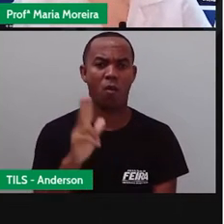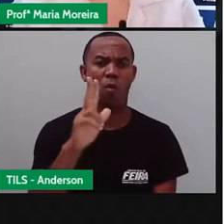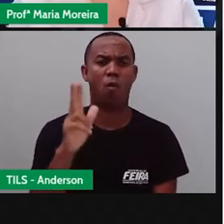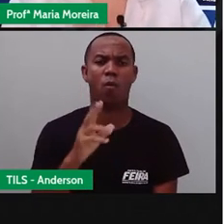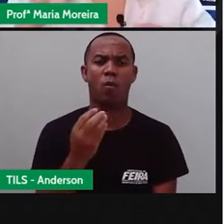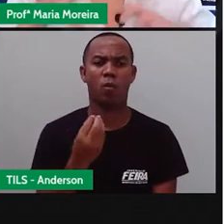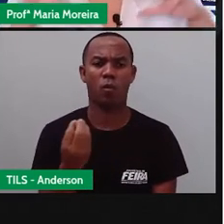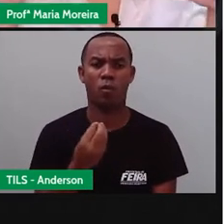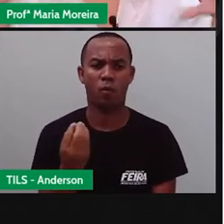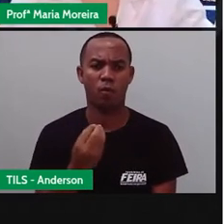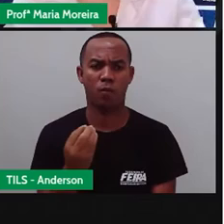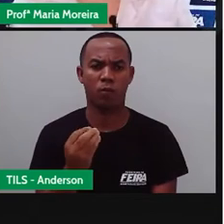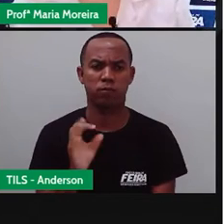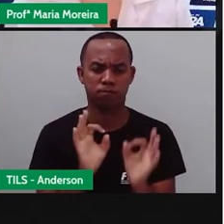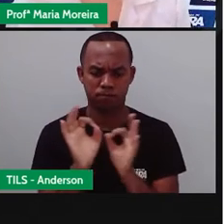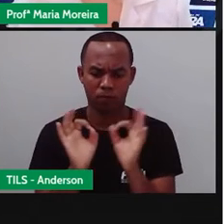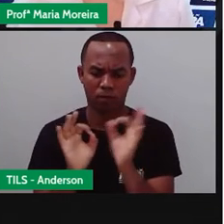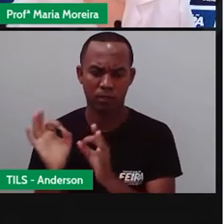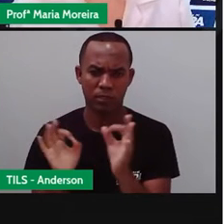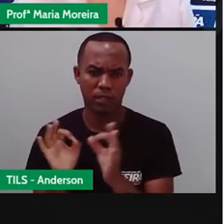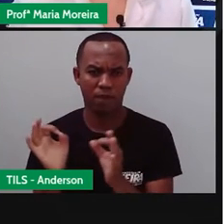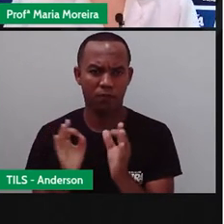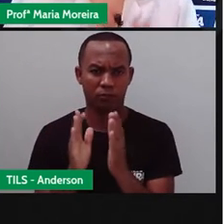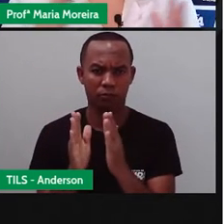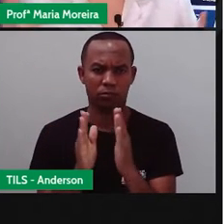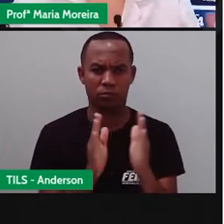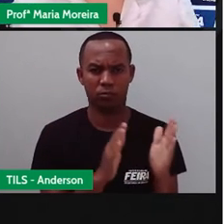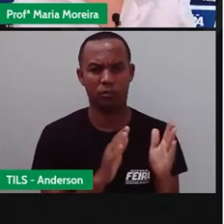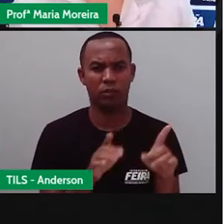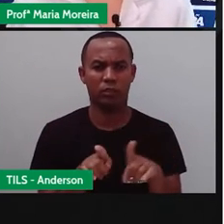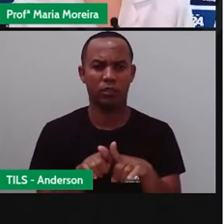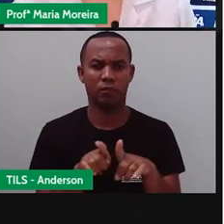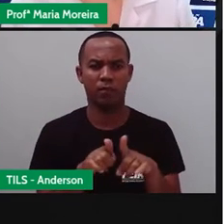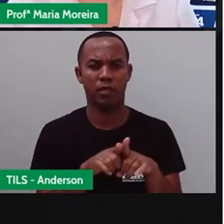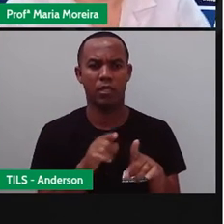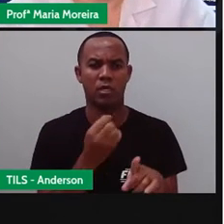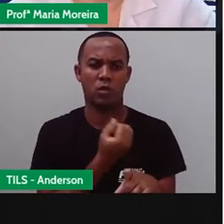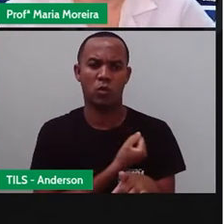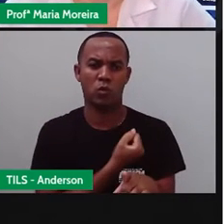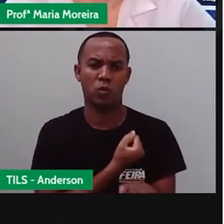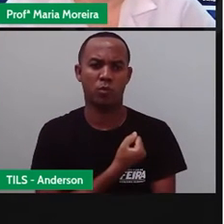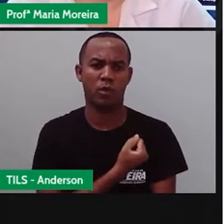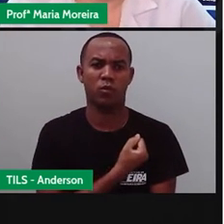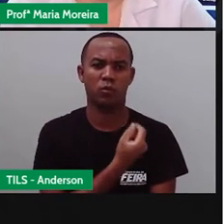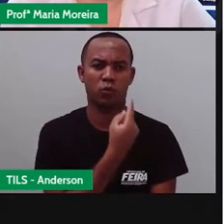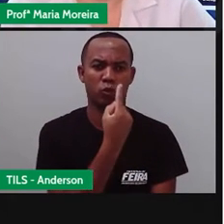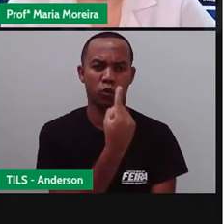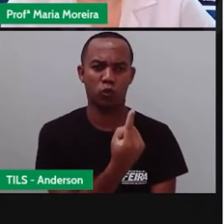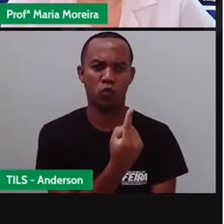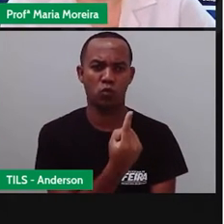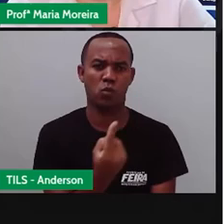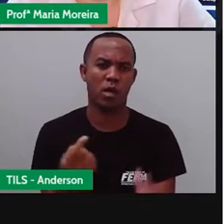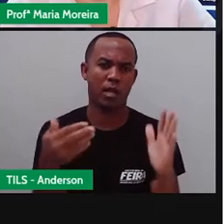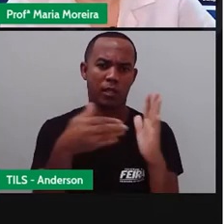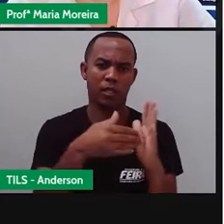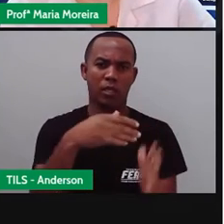palitos interesses arrumavam os palitos né e formavam e os números de 1 a 9